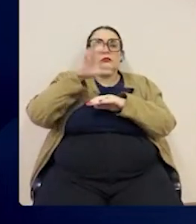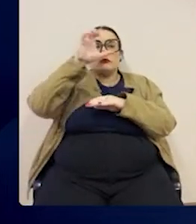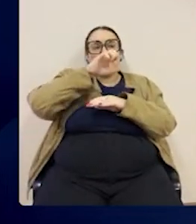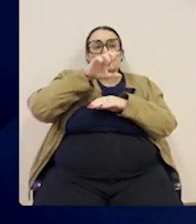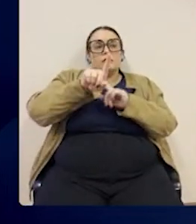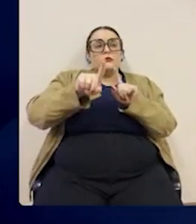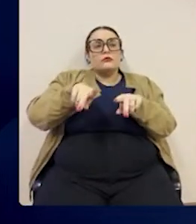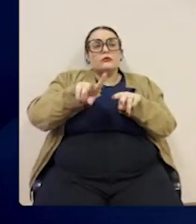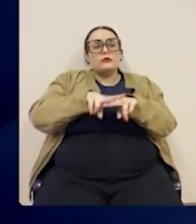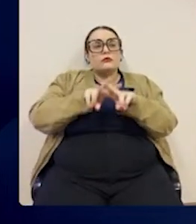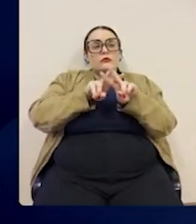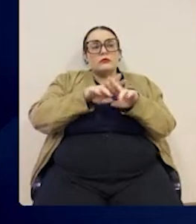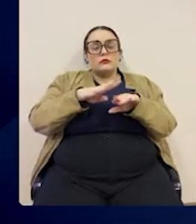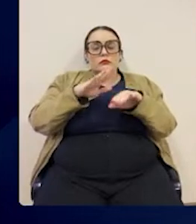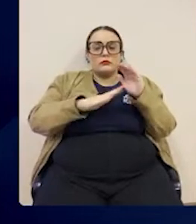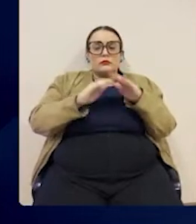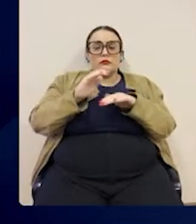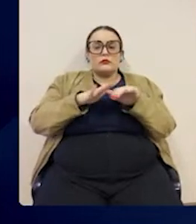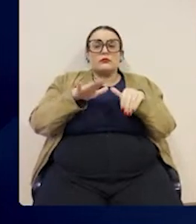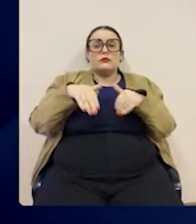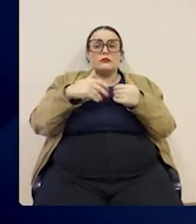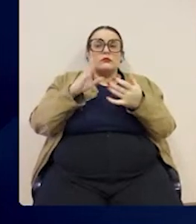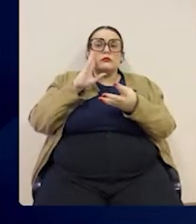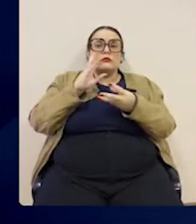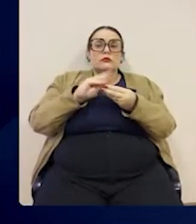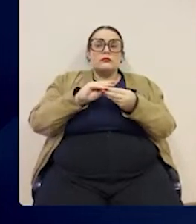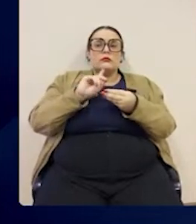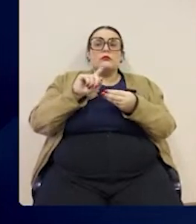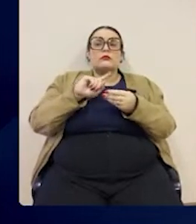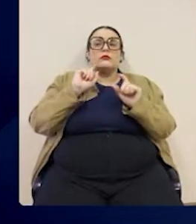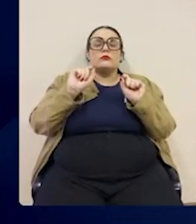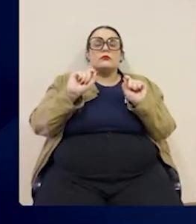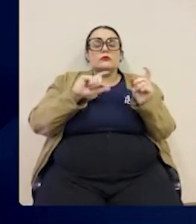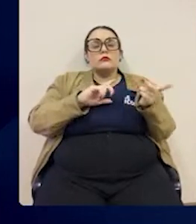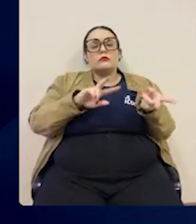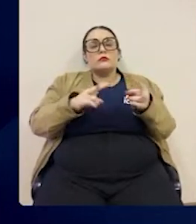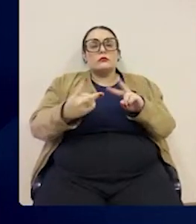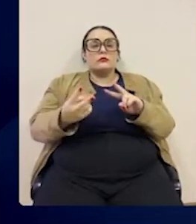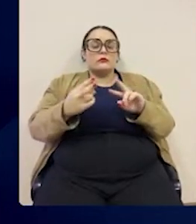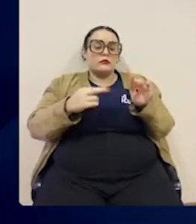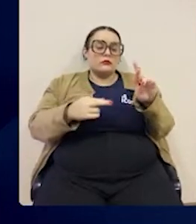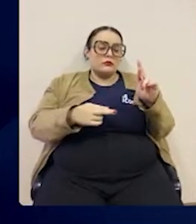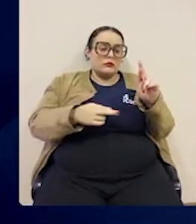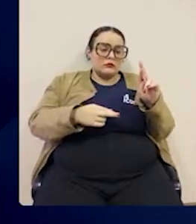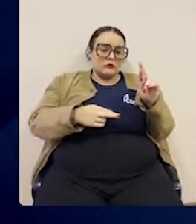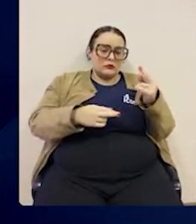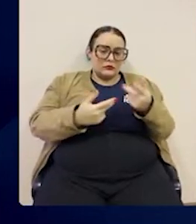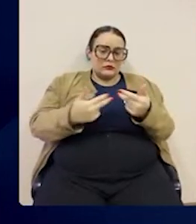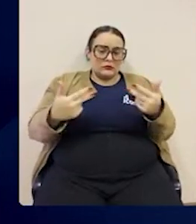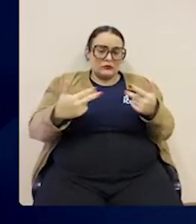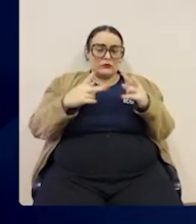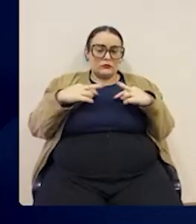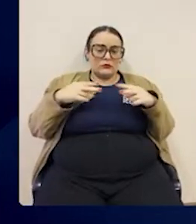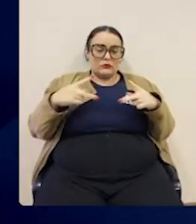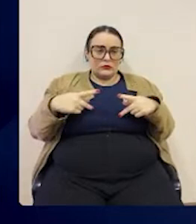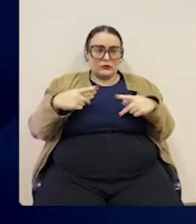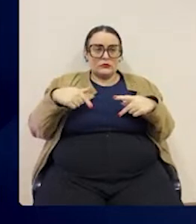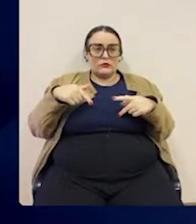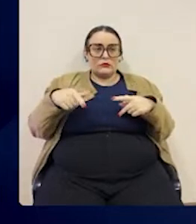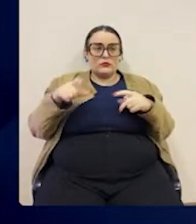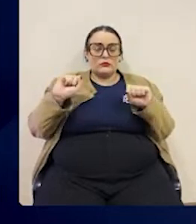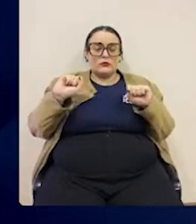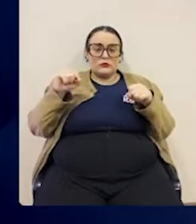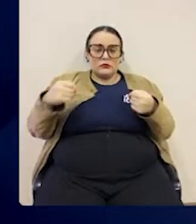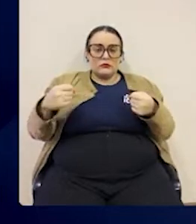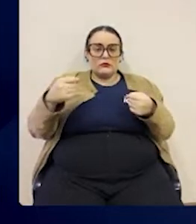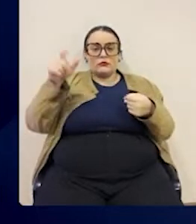revisão dessas práticas. Então, faz sentido a gente deslocar recursos humanos, tempo, para ofertar uma intervenção nessa dosagem para os